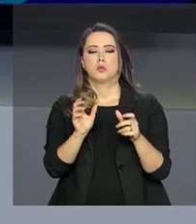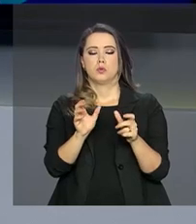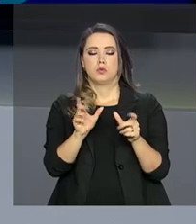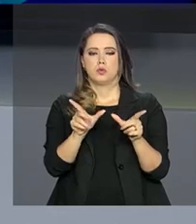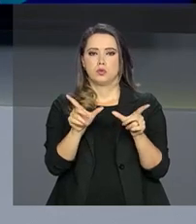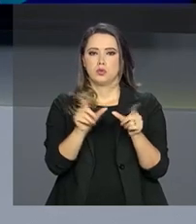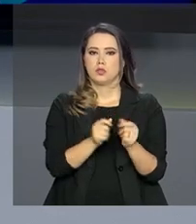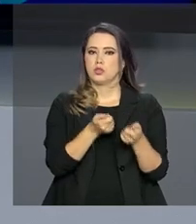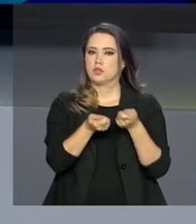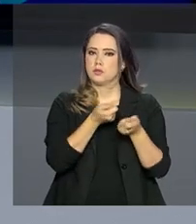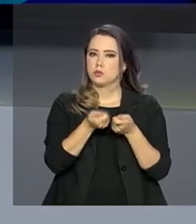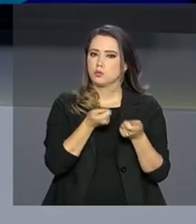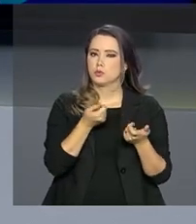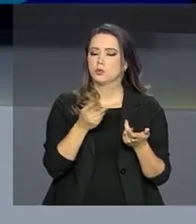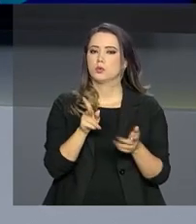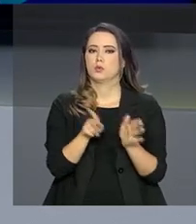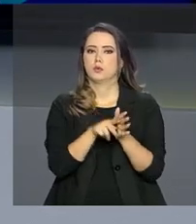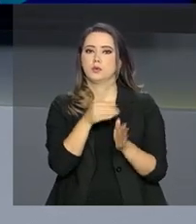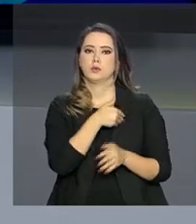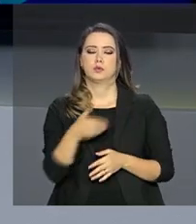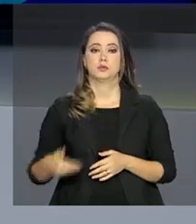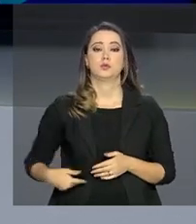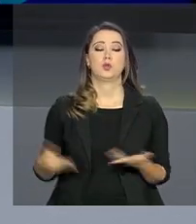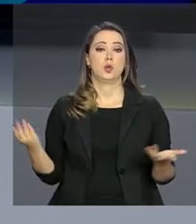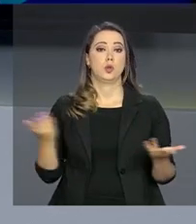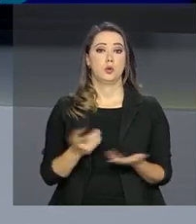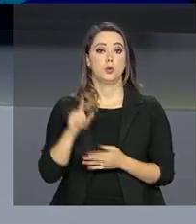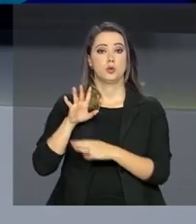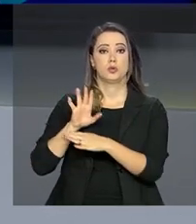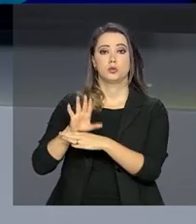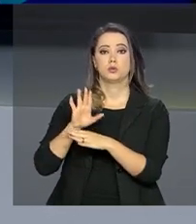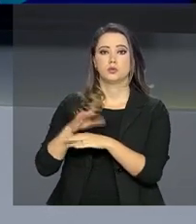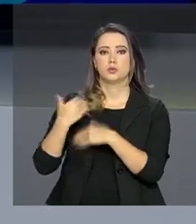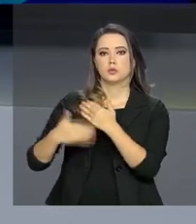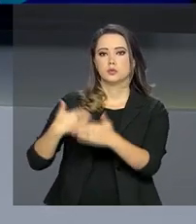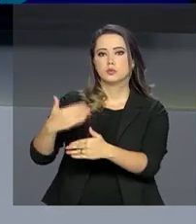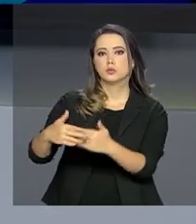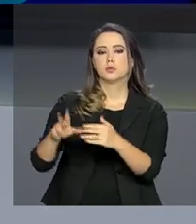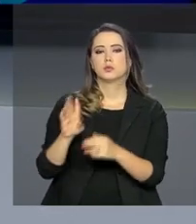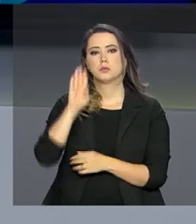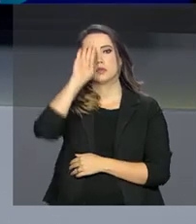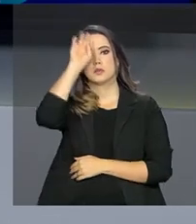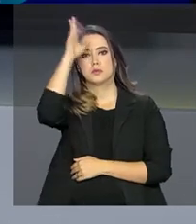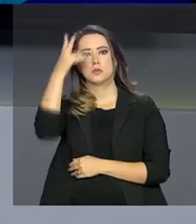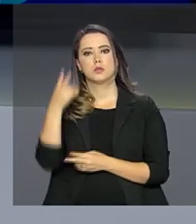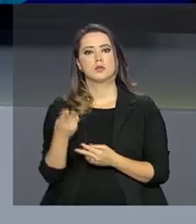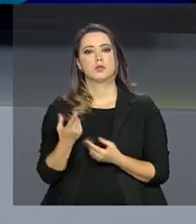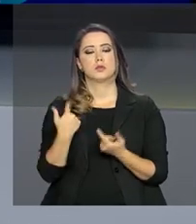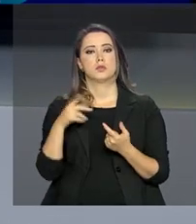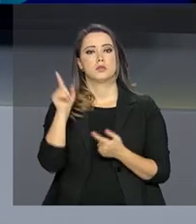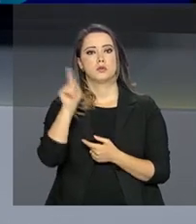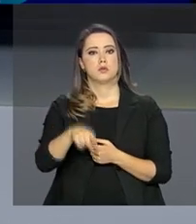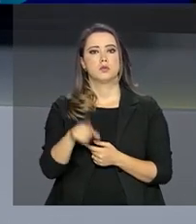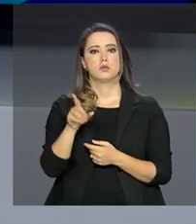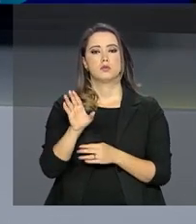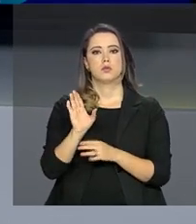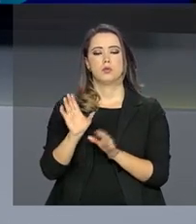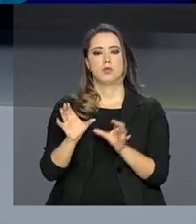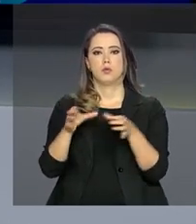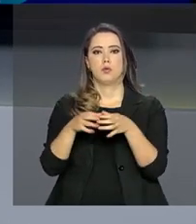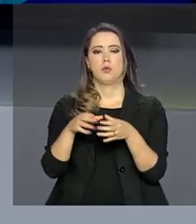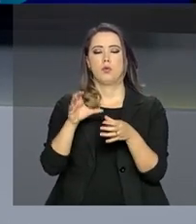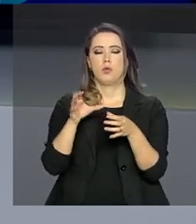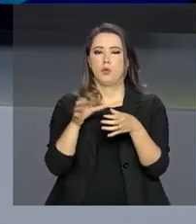verde é atualmente um dos maiores parceiros de cooperação em projetos desenvolvidos principalmente com recursos da agência brasileira